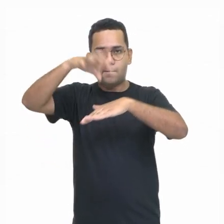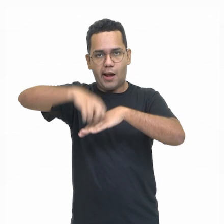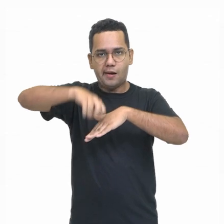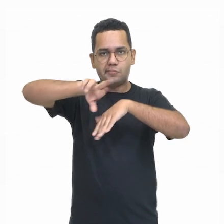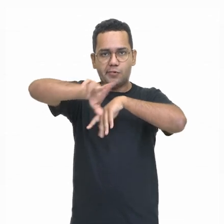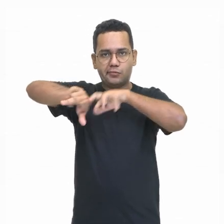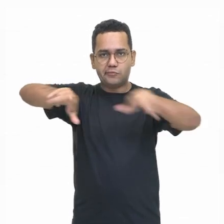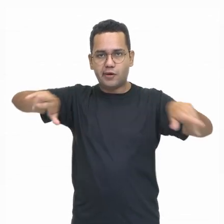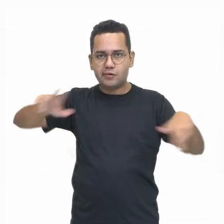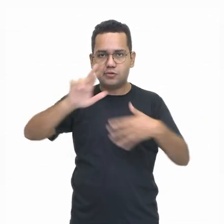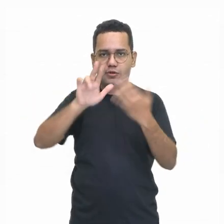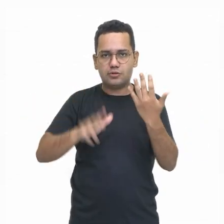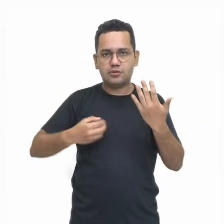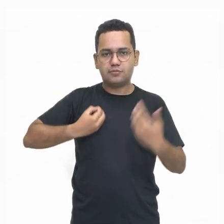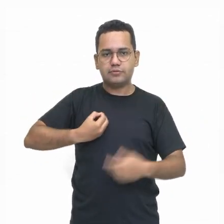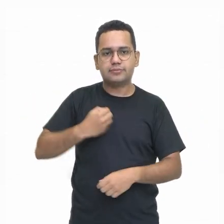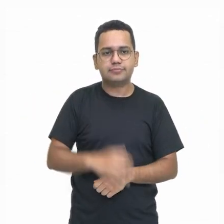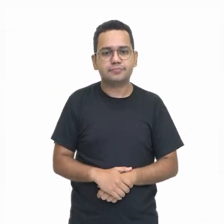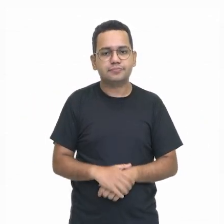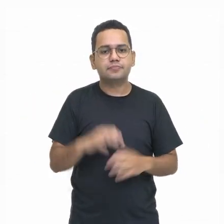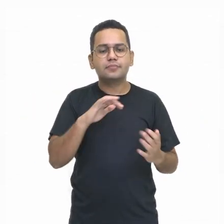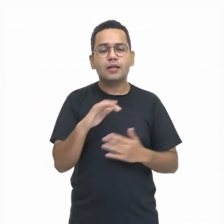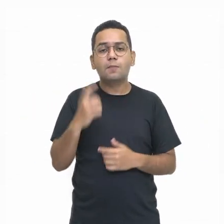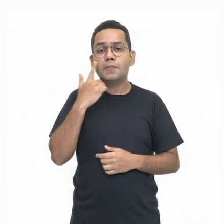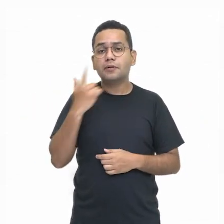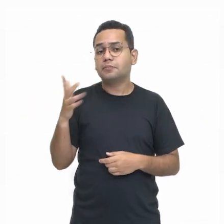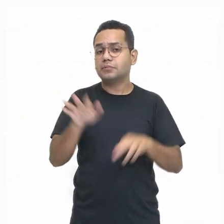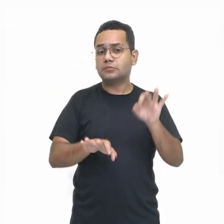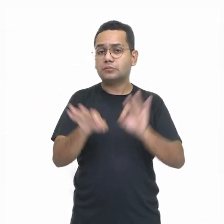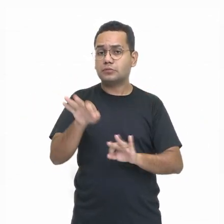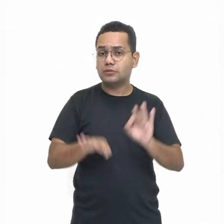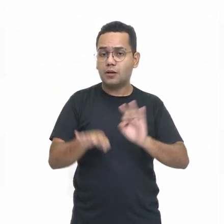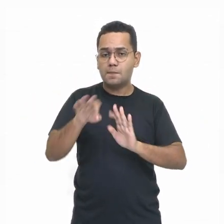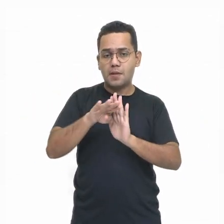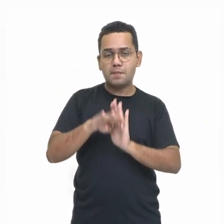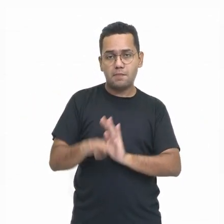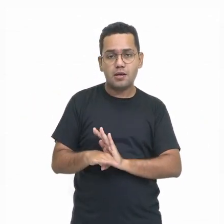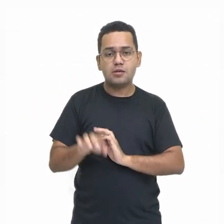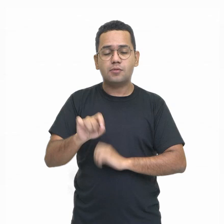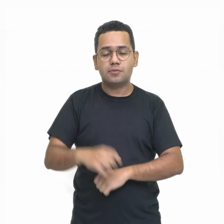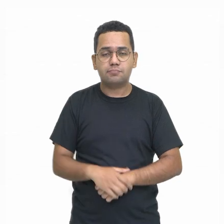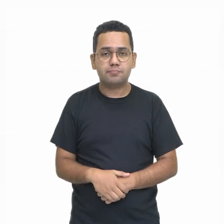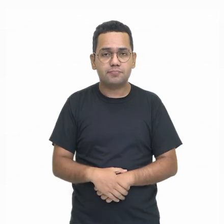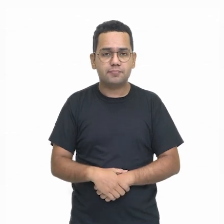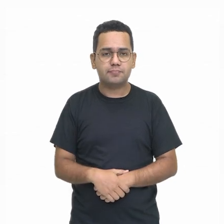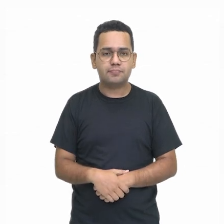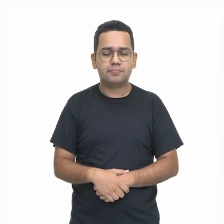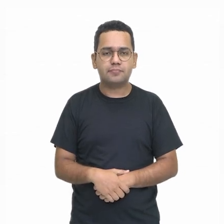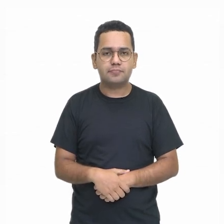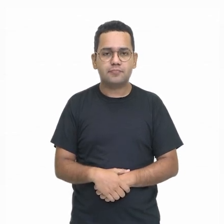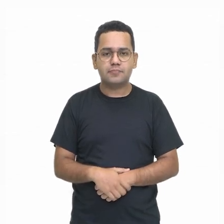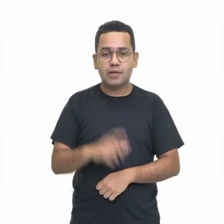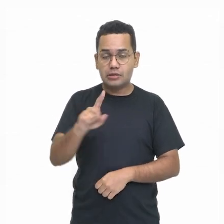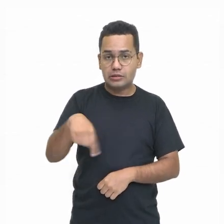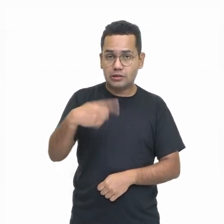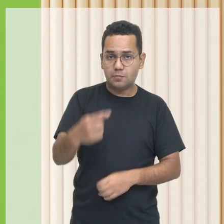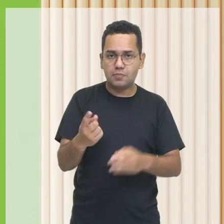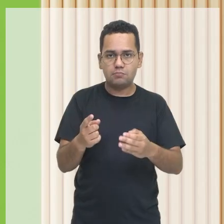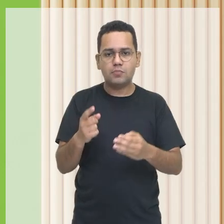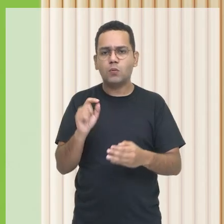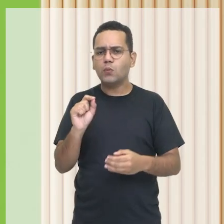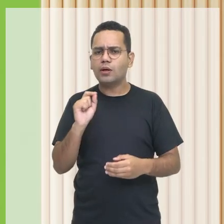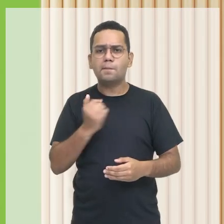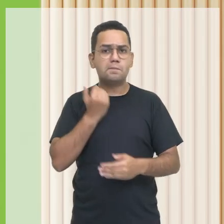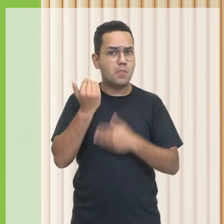todos dessas cadeias alimentares também ocorre, após a decomposição, a